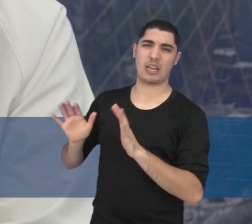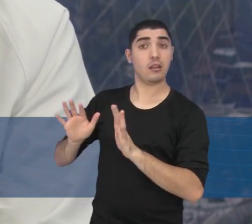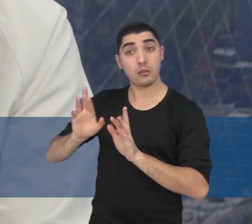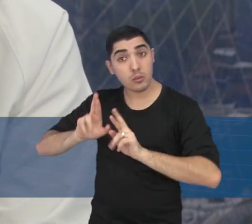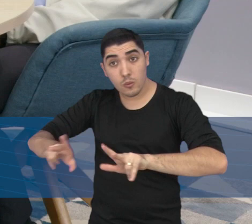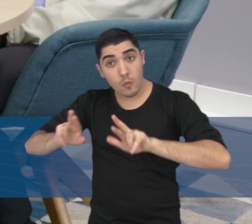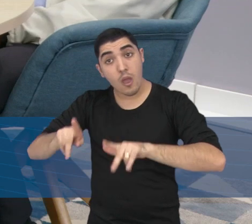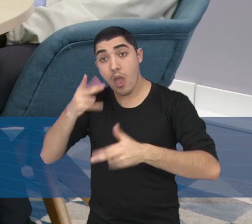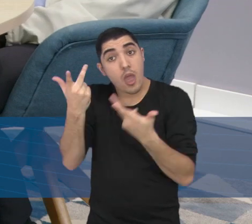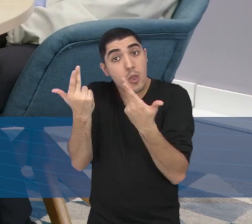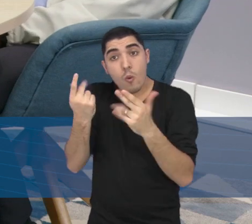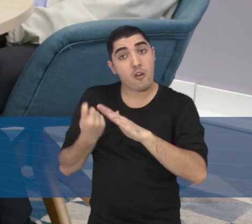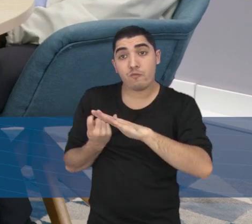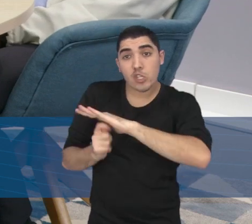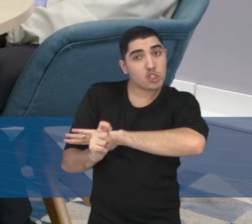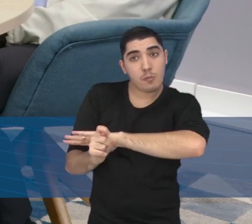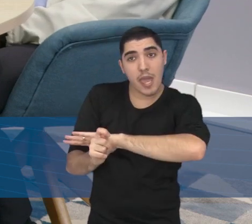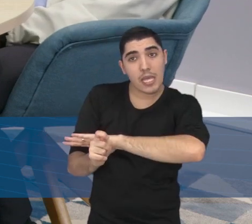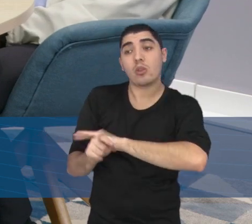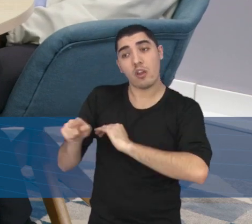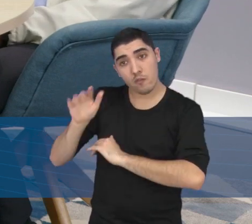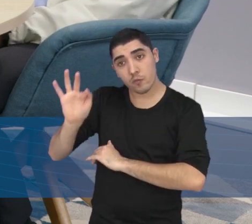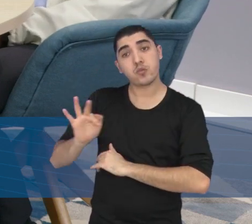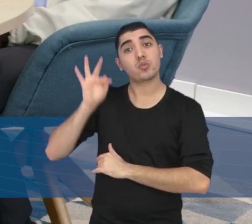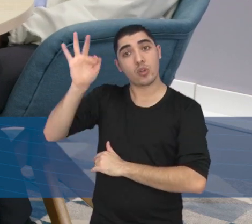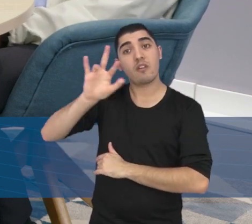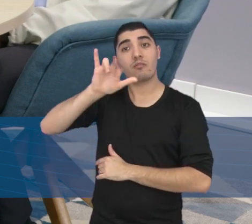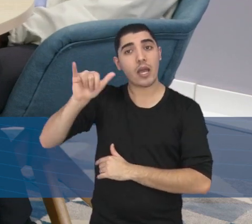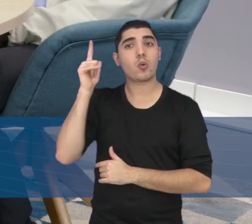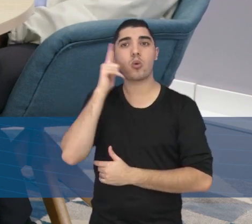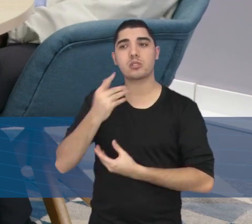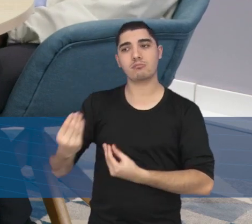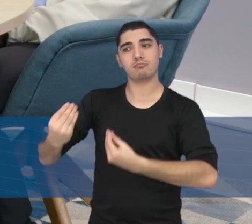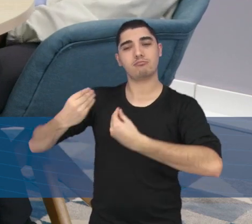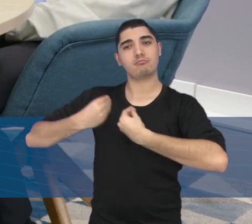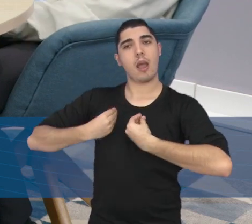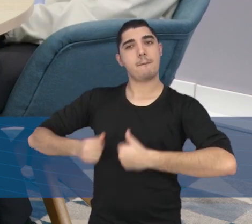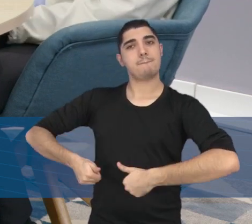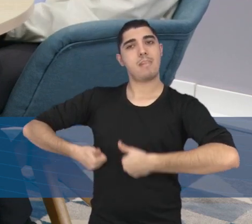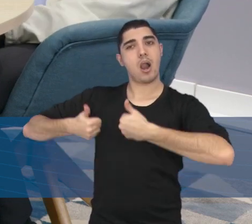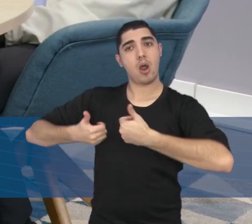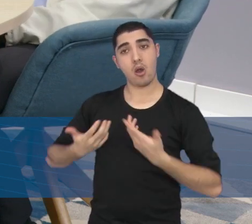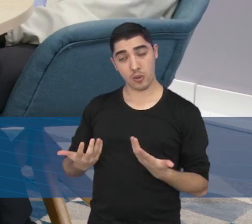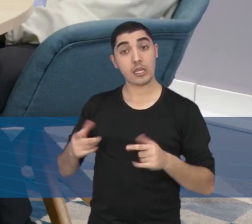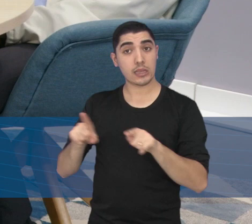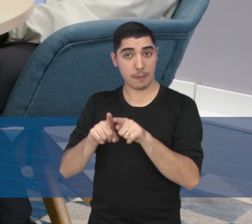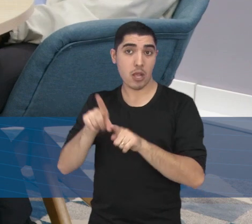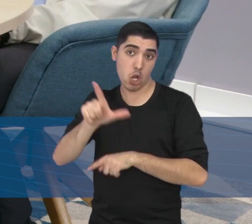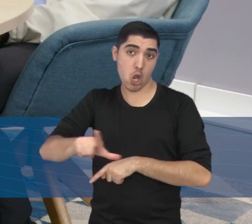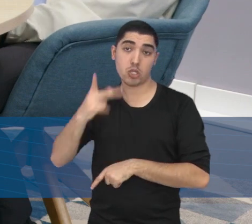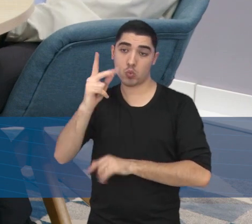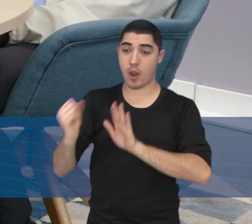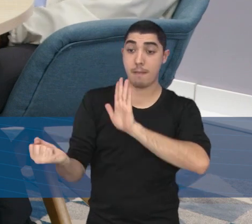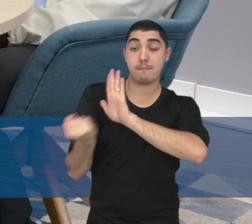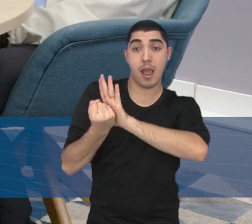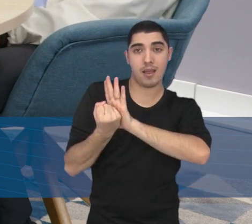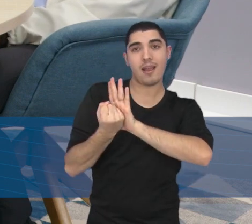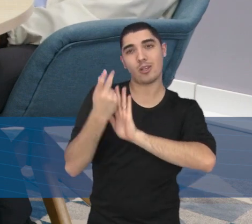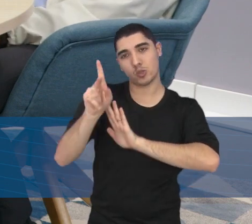isso na é um verdade. investimento que a médio prazo ele consegue recuperar. E também agregar valor à sua marca. Então, tem uma série